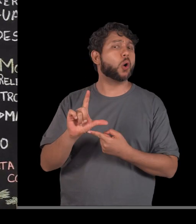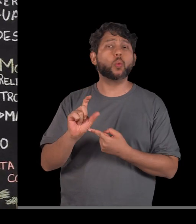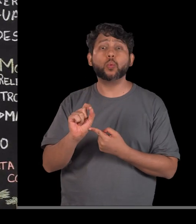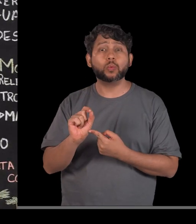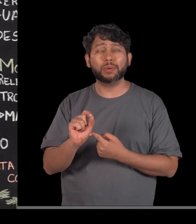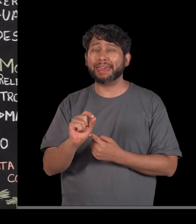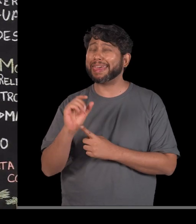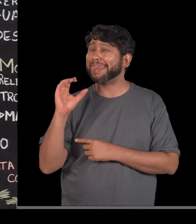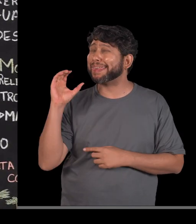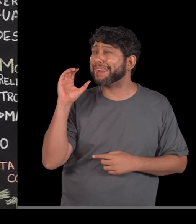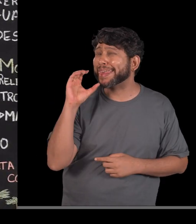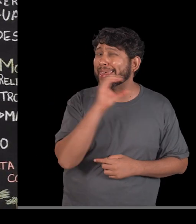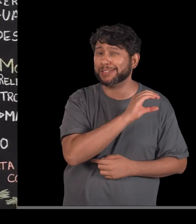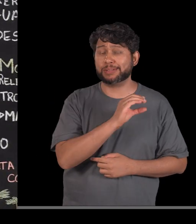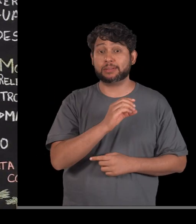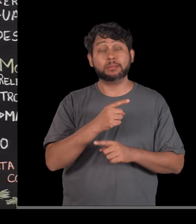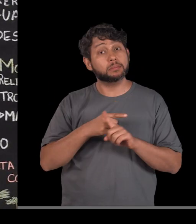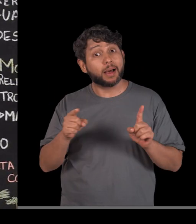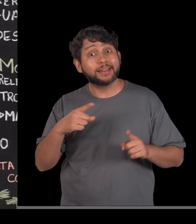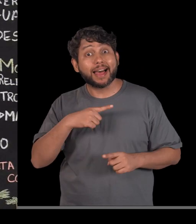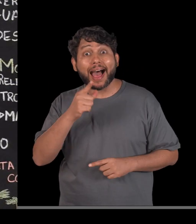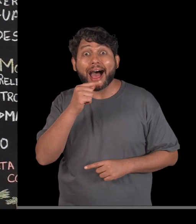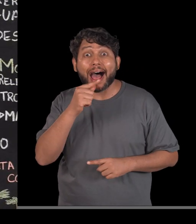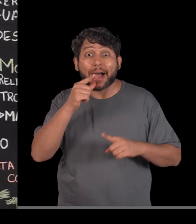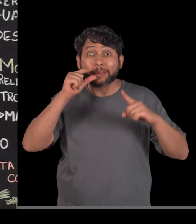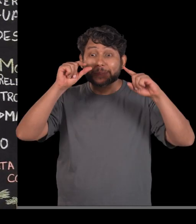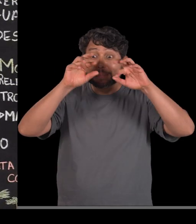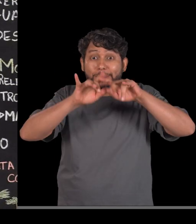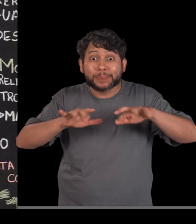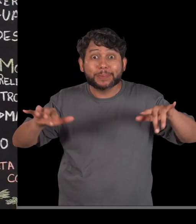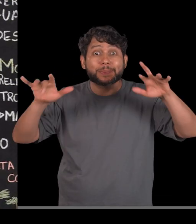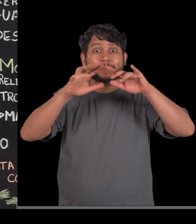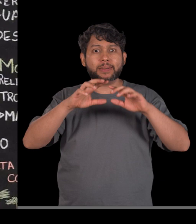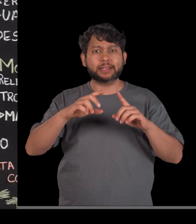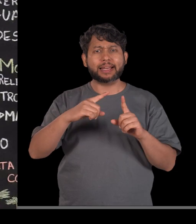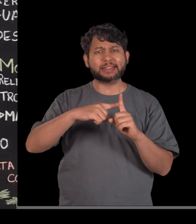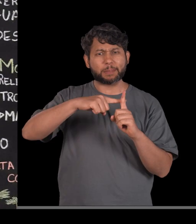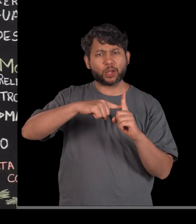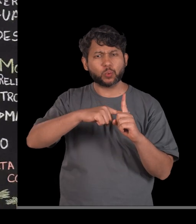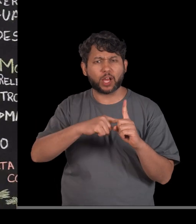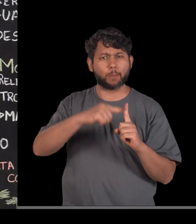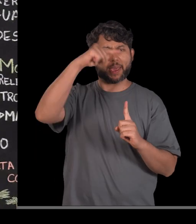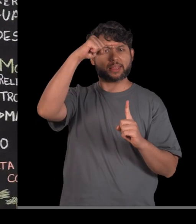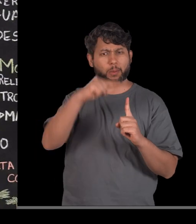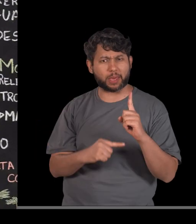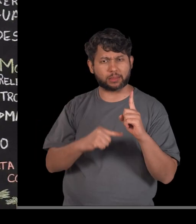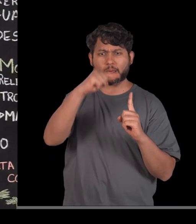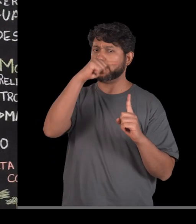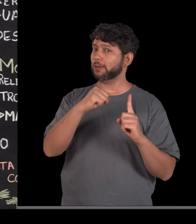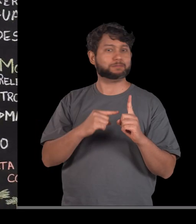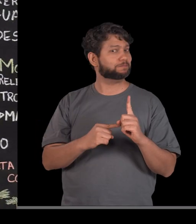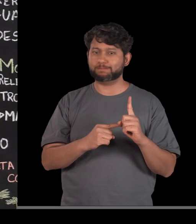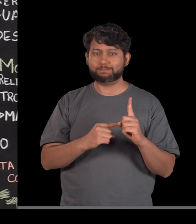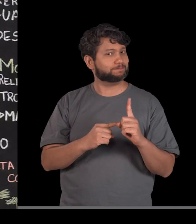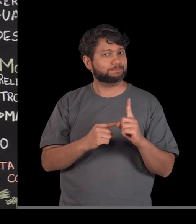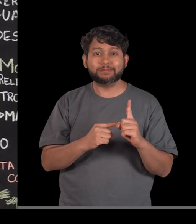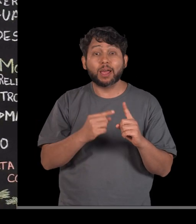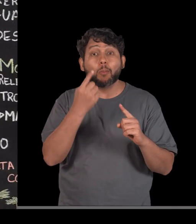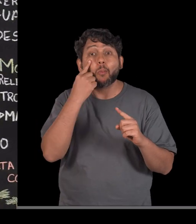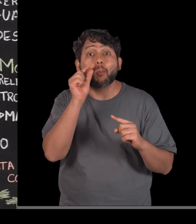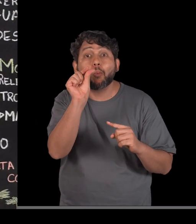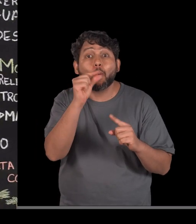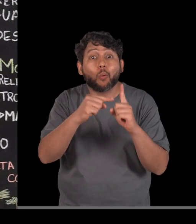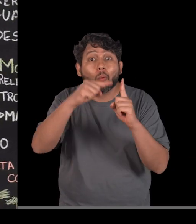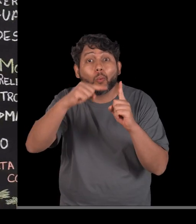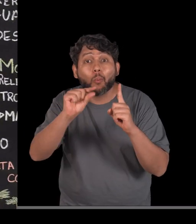super quente e super úmido, com baixa amplitude térmica. A diferença de temperatura máxima e mínima lá